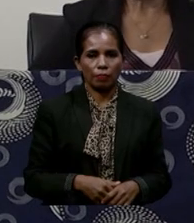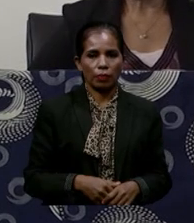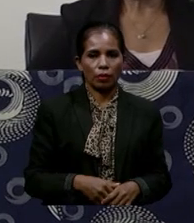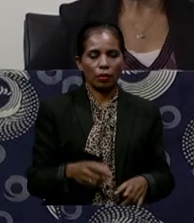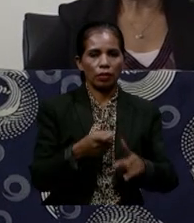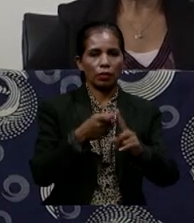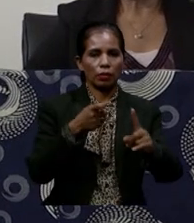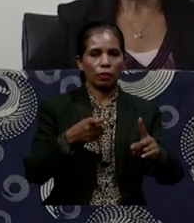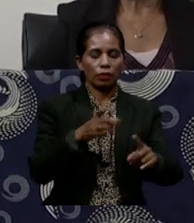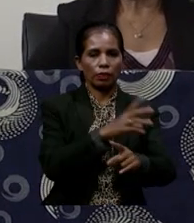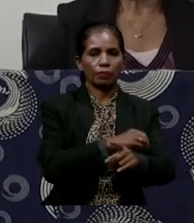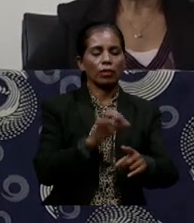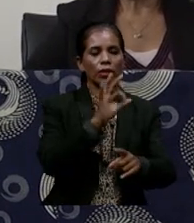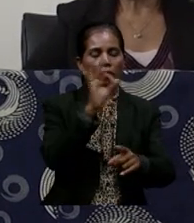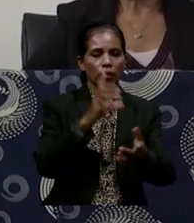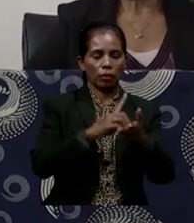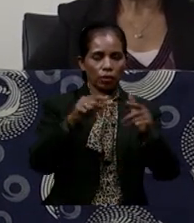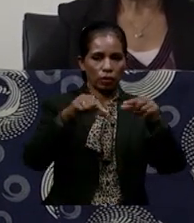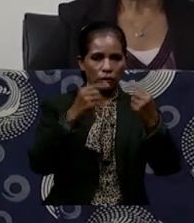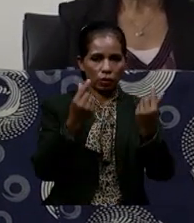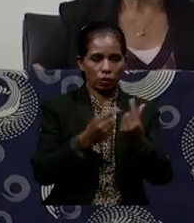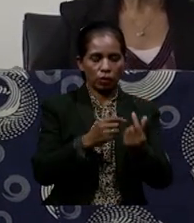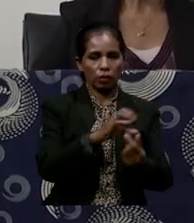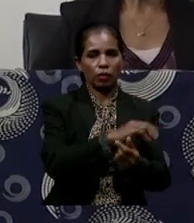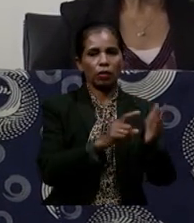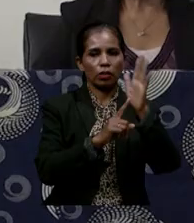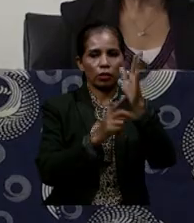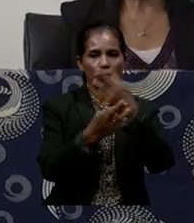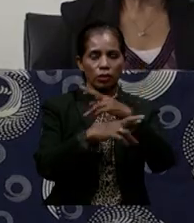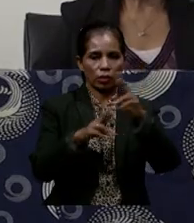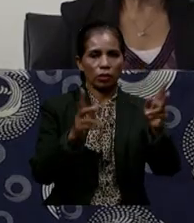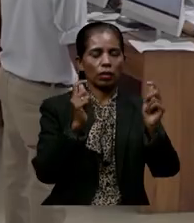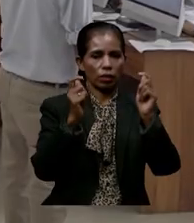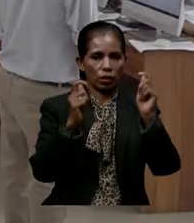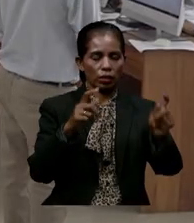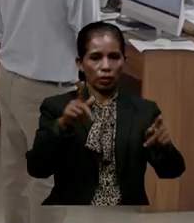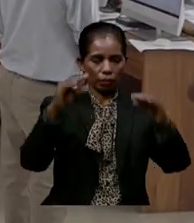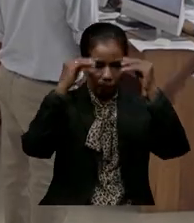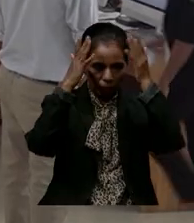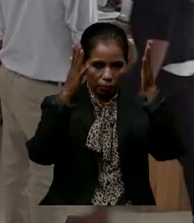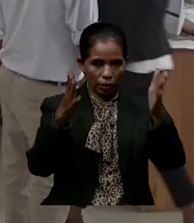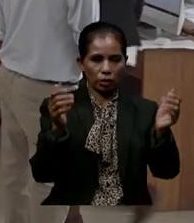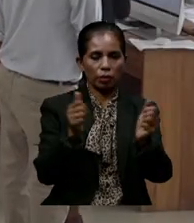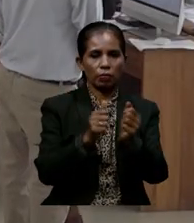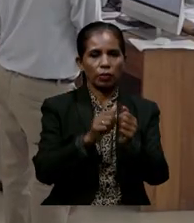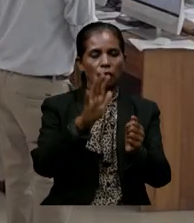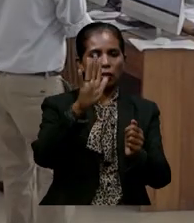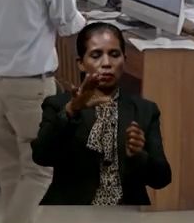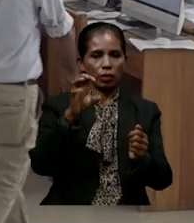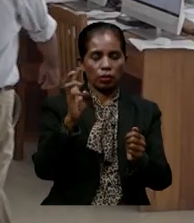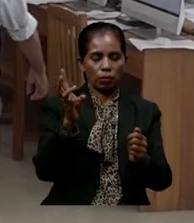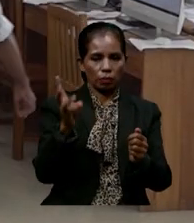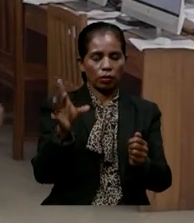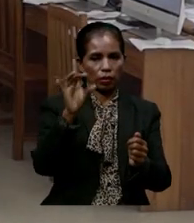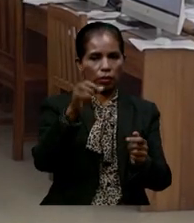Liu-se conferência em imprensa sexta semana, né? Equipa júri anuncia resultado deste candidato Atos Lima na Nulores no Alo, mas passa o